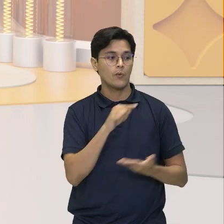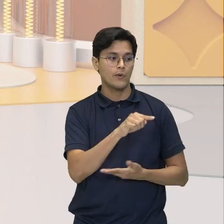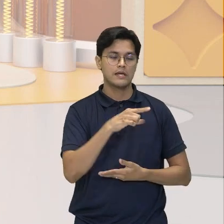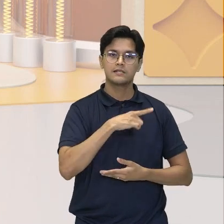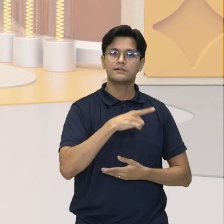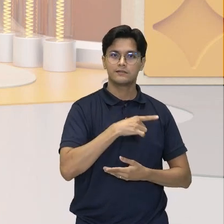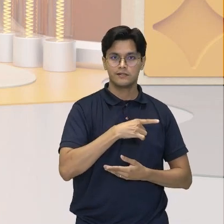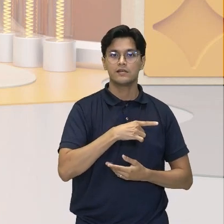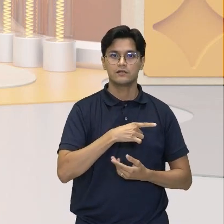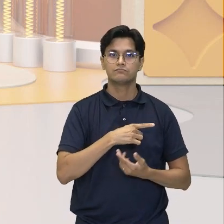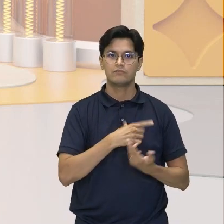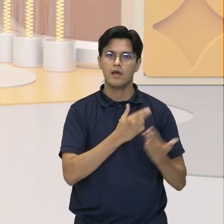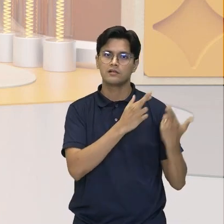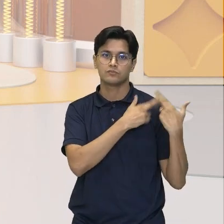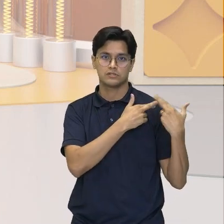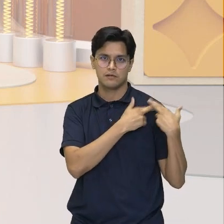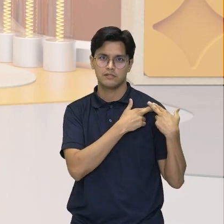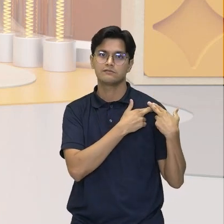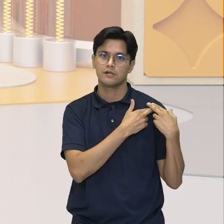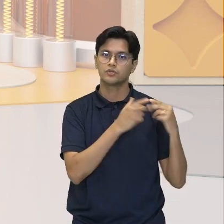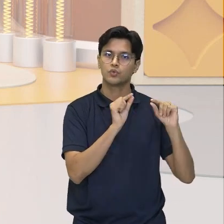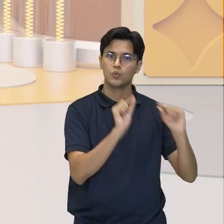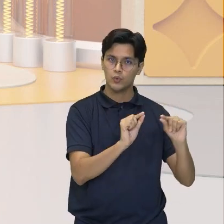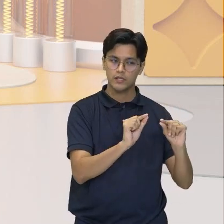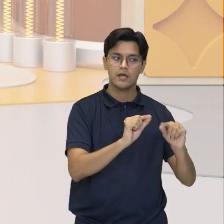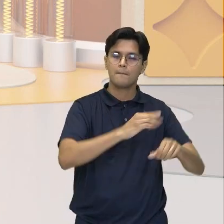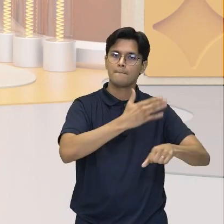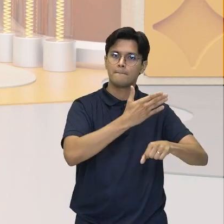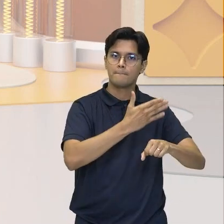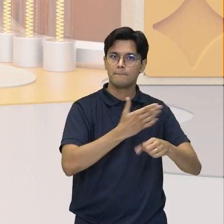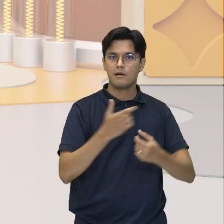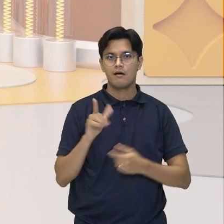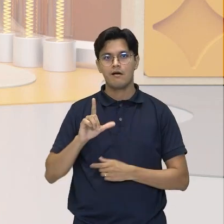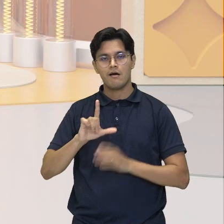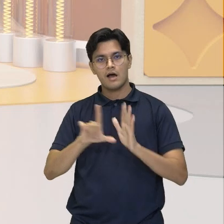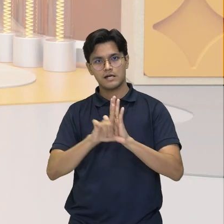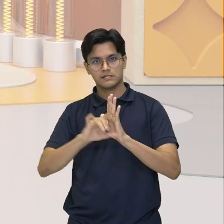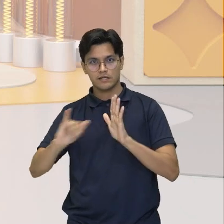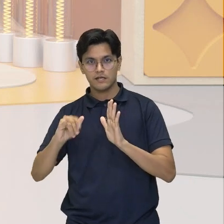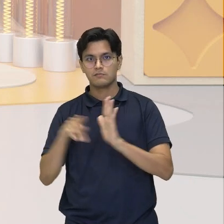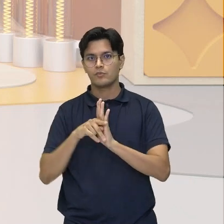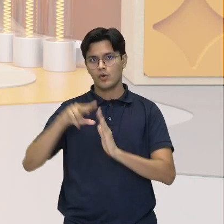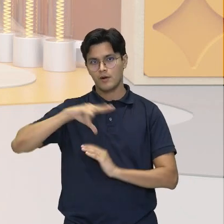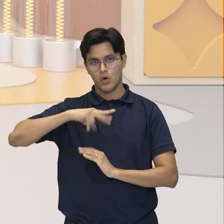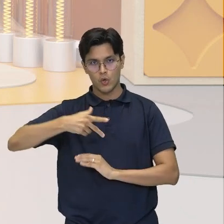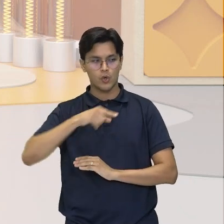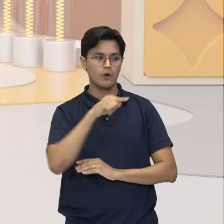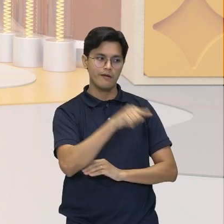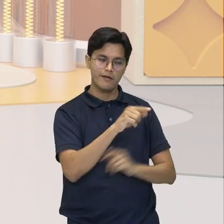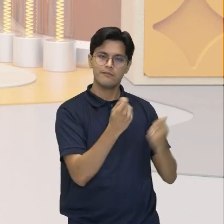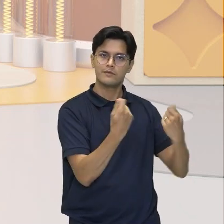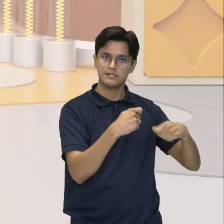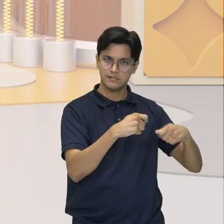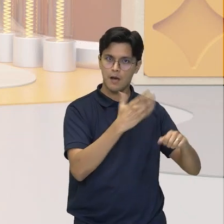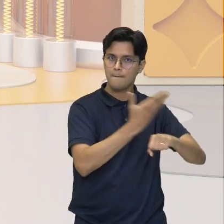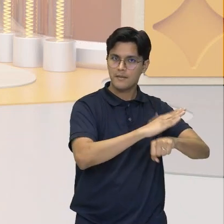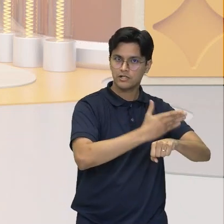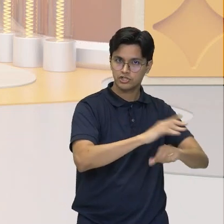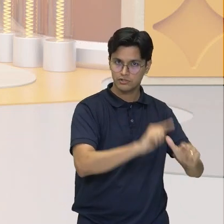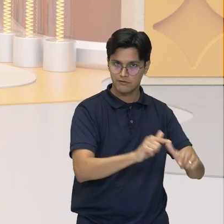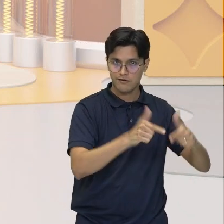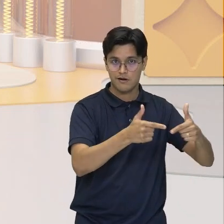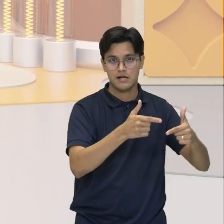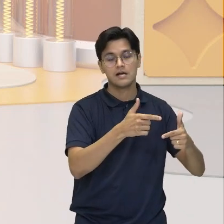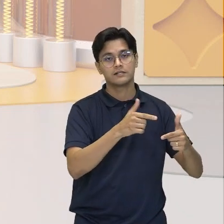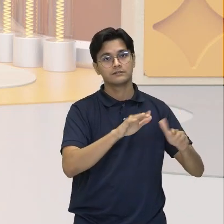essa responsabilidade de aplicar as leis da coroa. Então, ele precisaria também